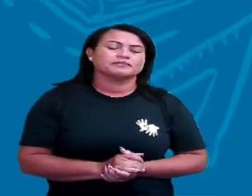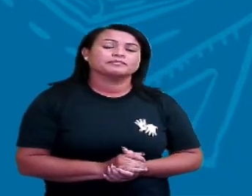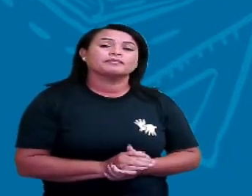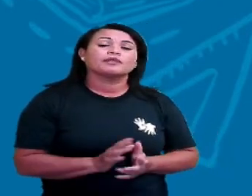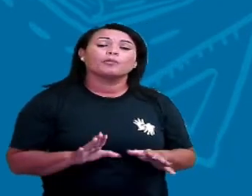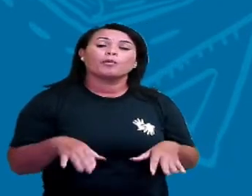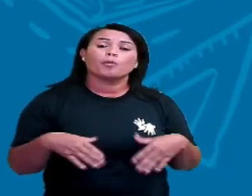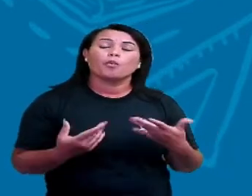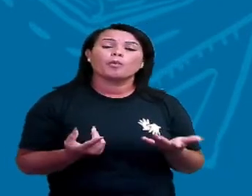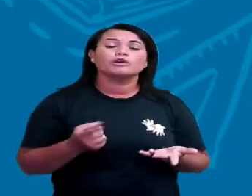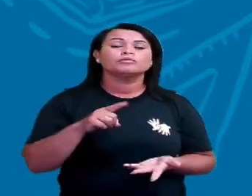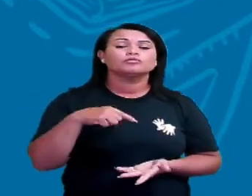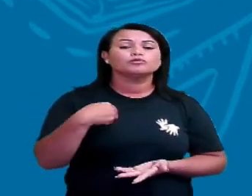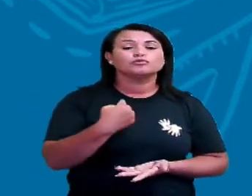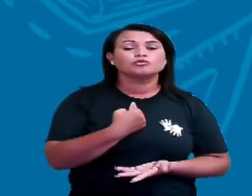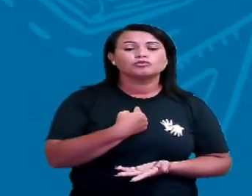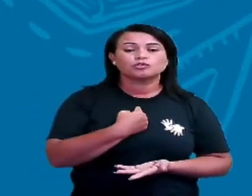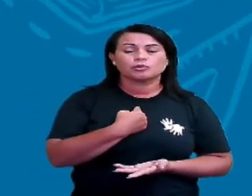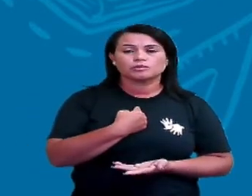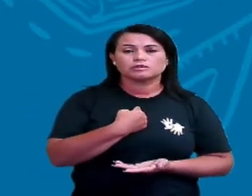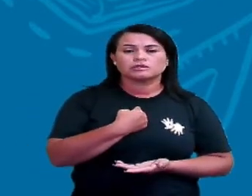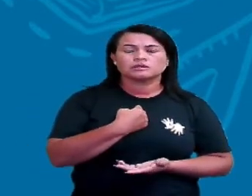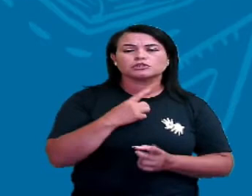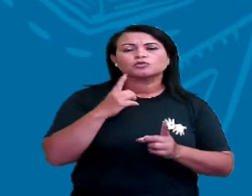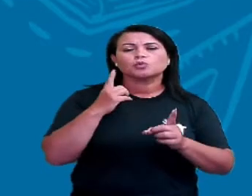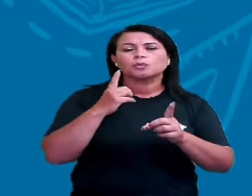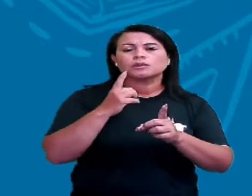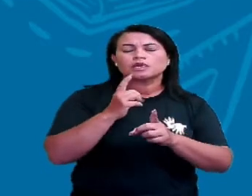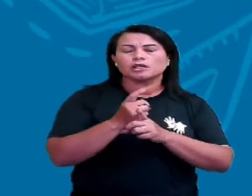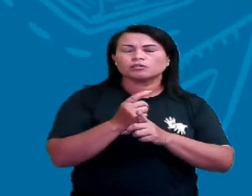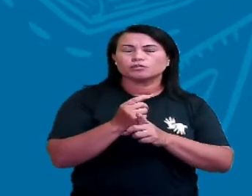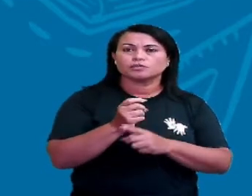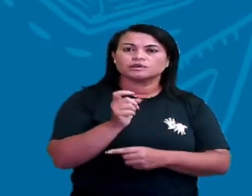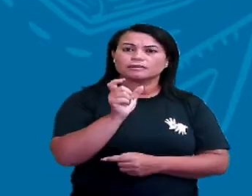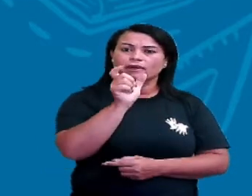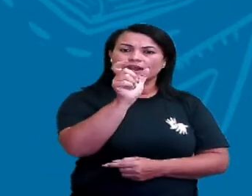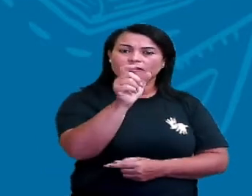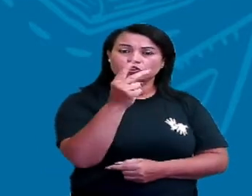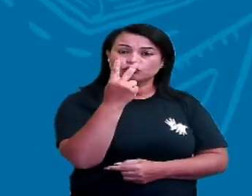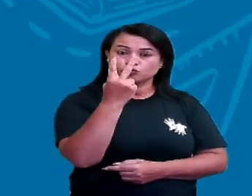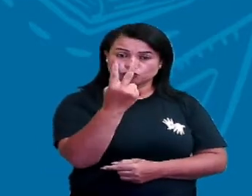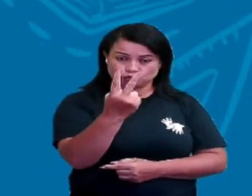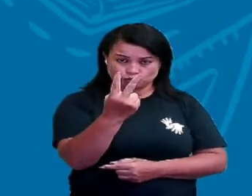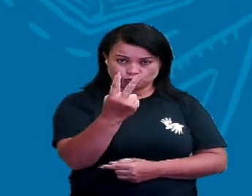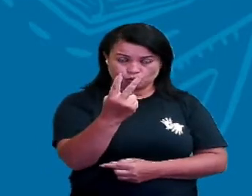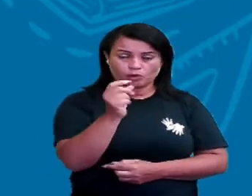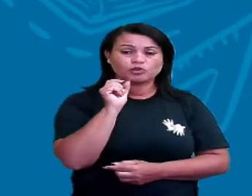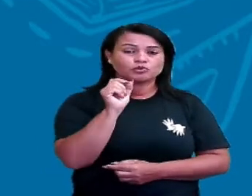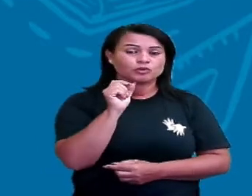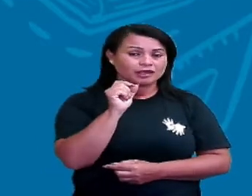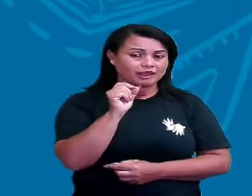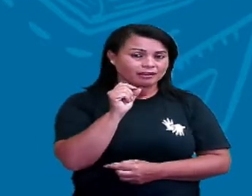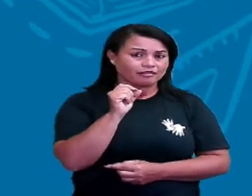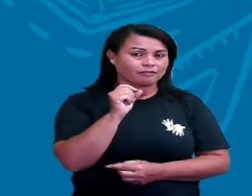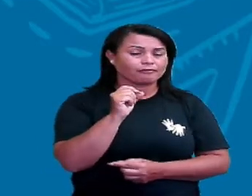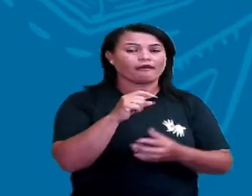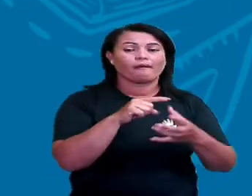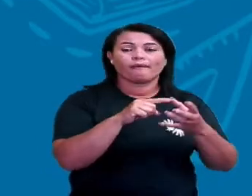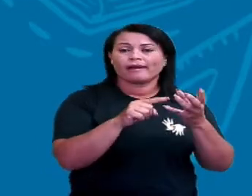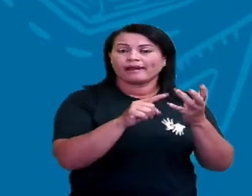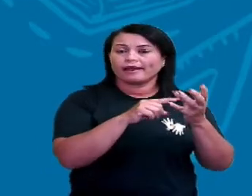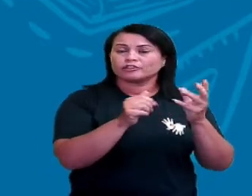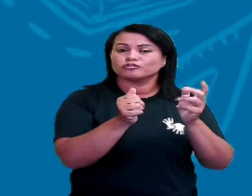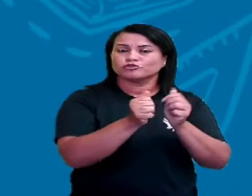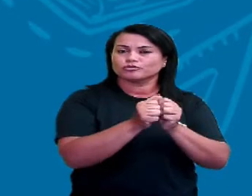Quando a gente encontra na palavra 2 vogais juntas, a gente chama de encontro